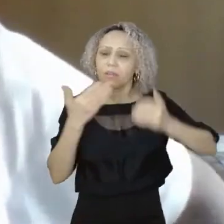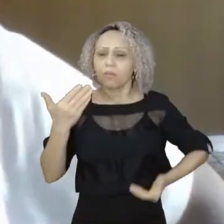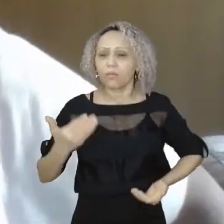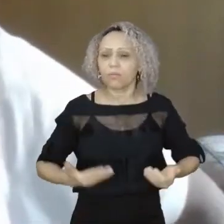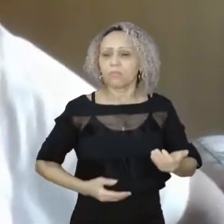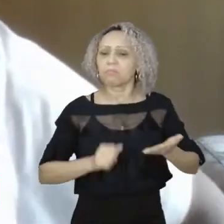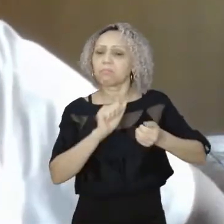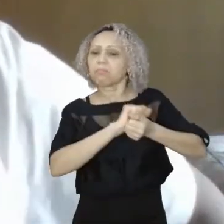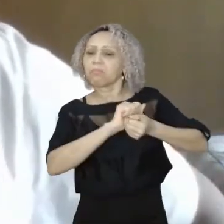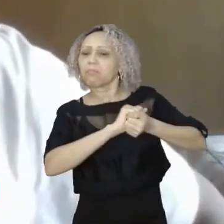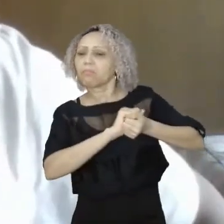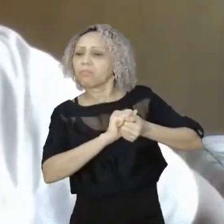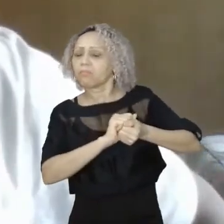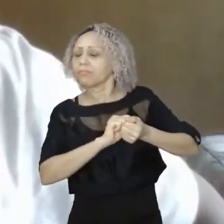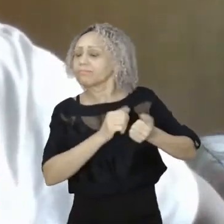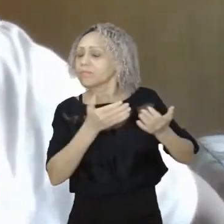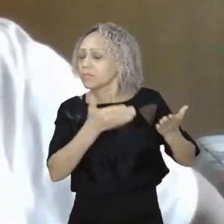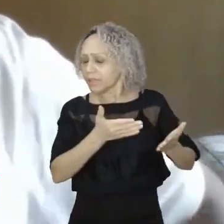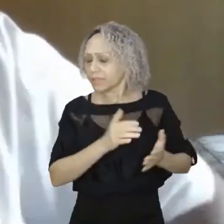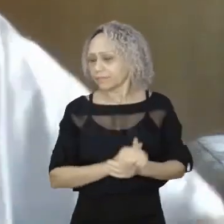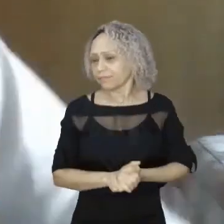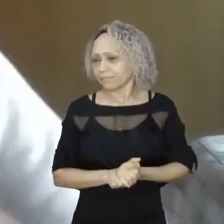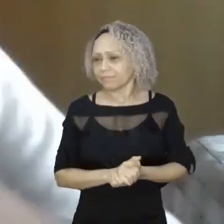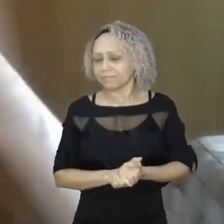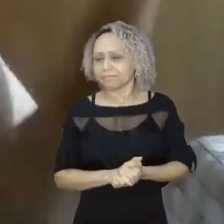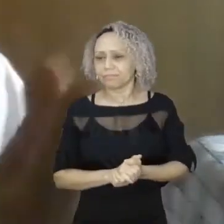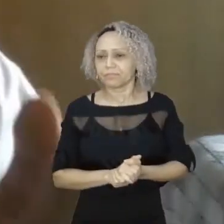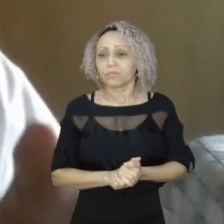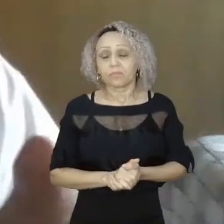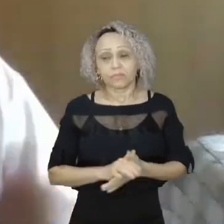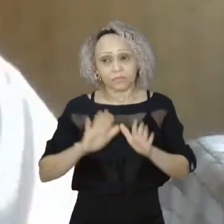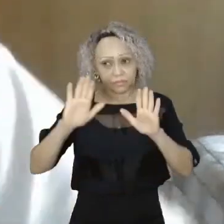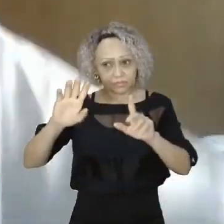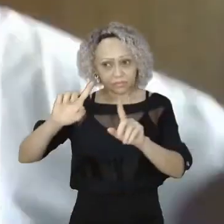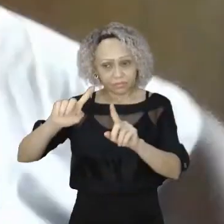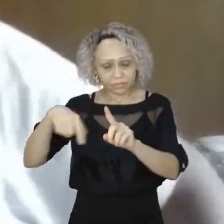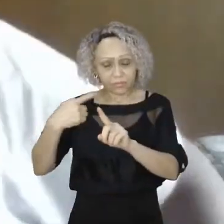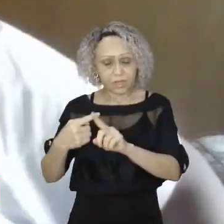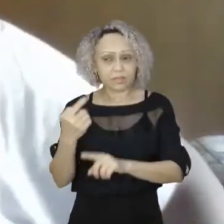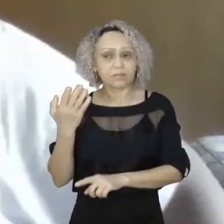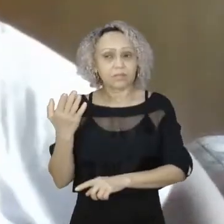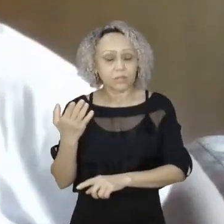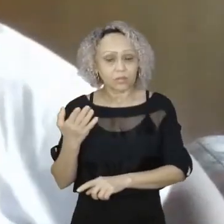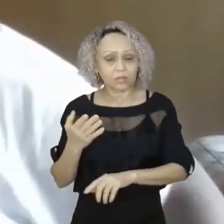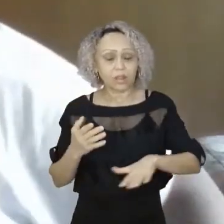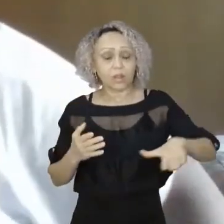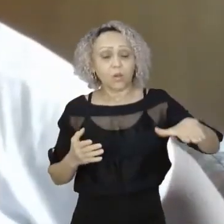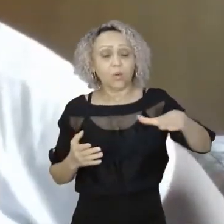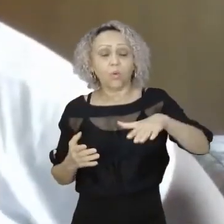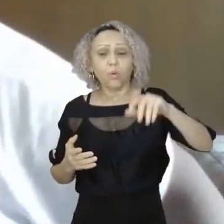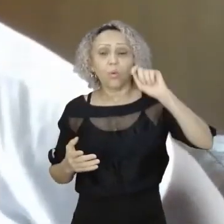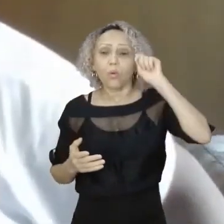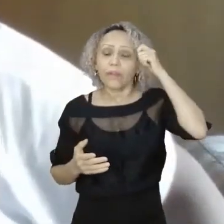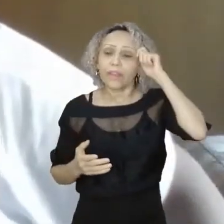Ou como empregada doméstica, melhor dizendo. Mais um dado. Os negros